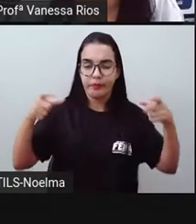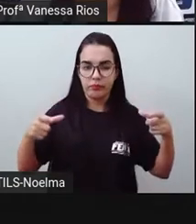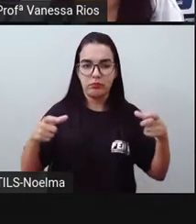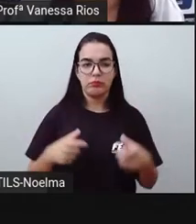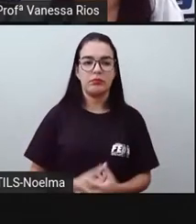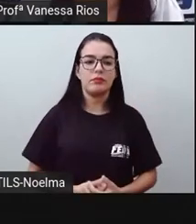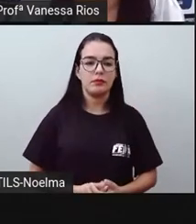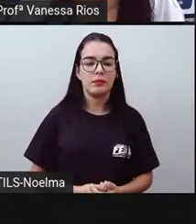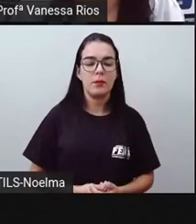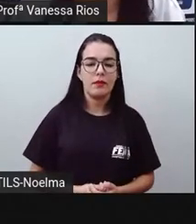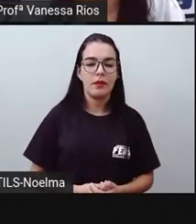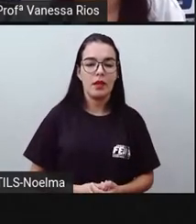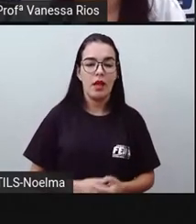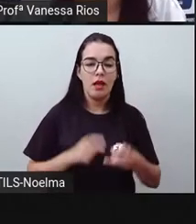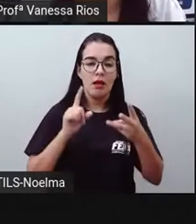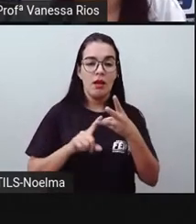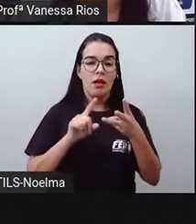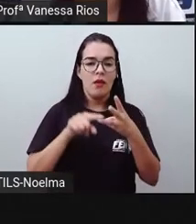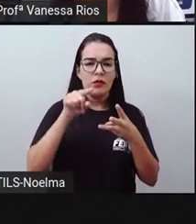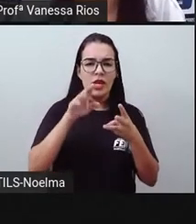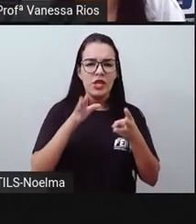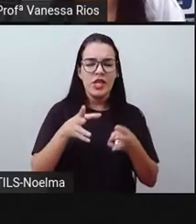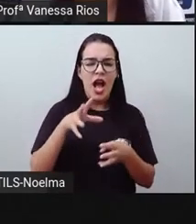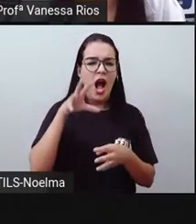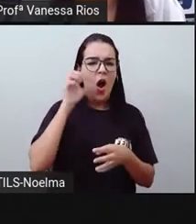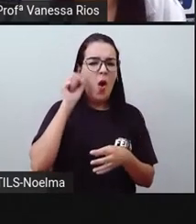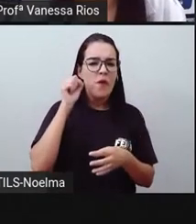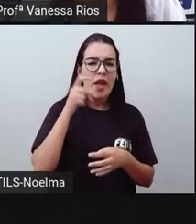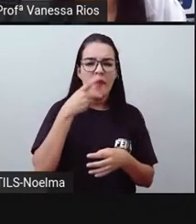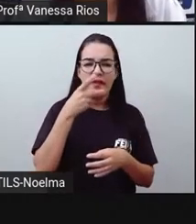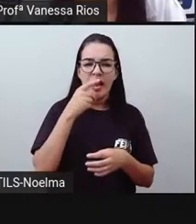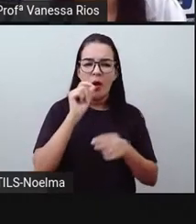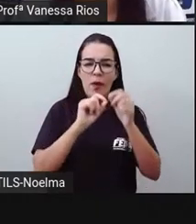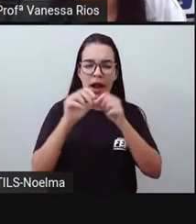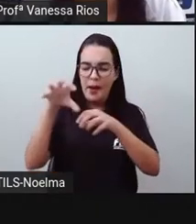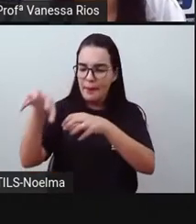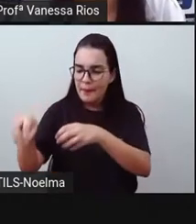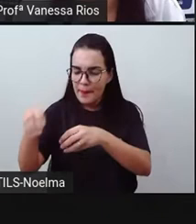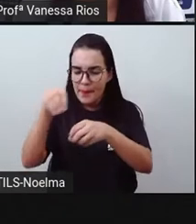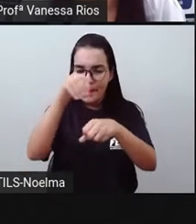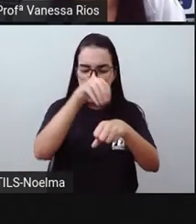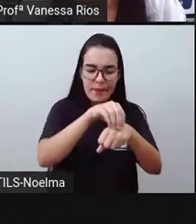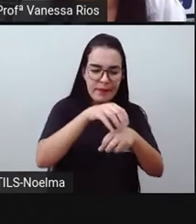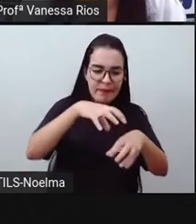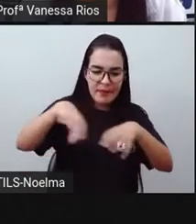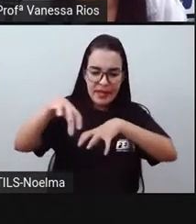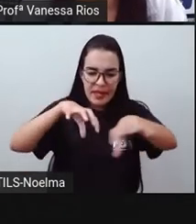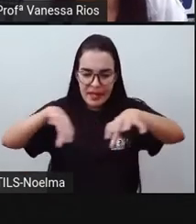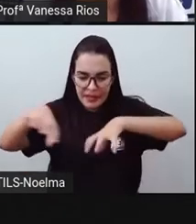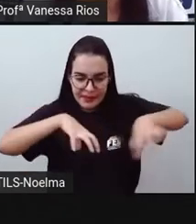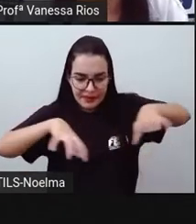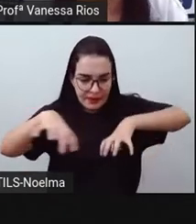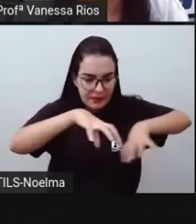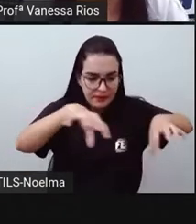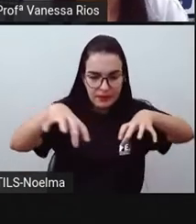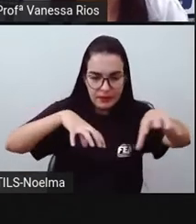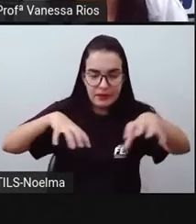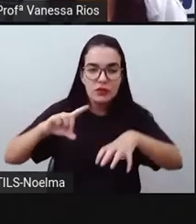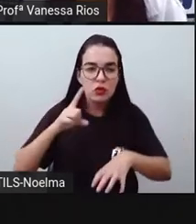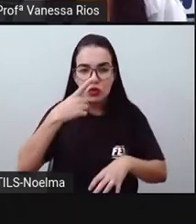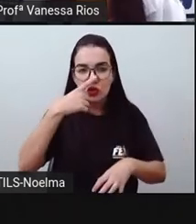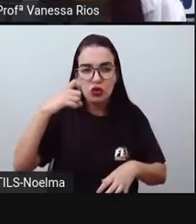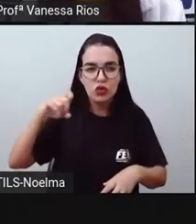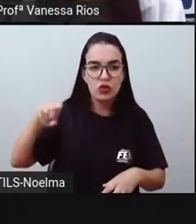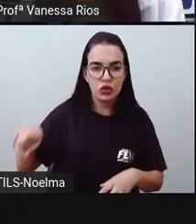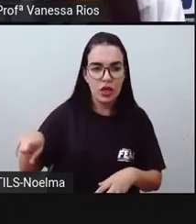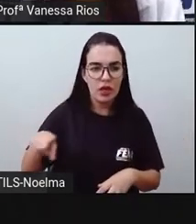maiores. Já ouviu falar em coleta seletiva de lixo? Como é feita a separação? Então,